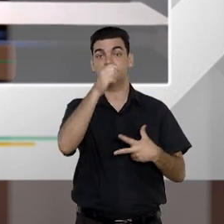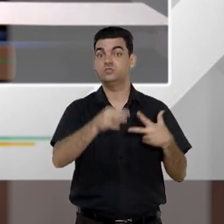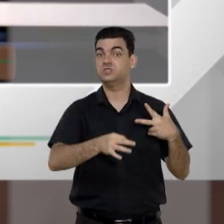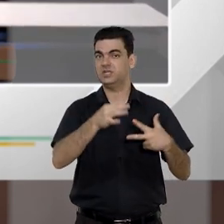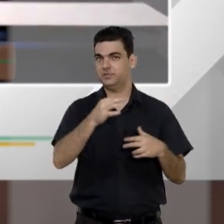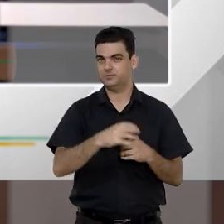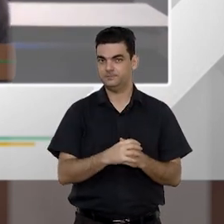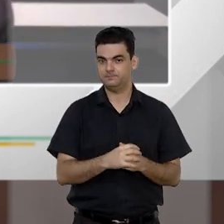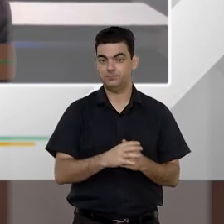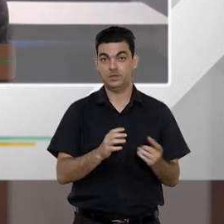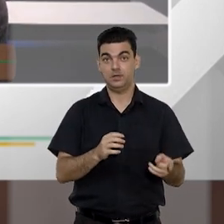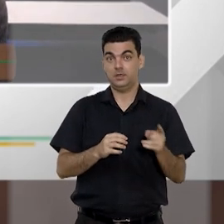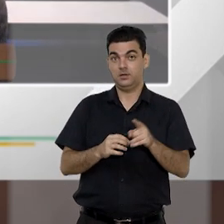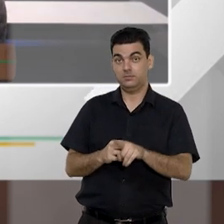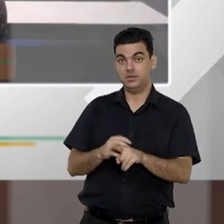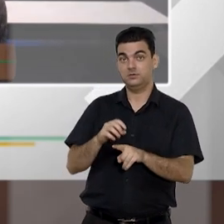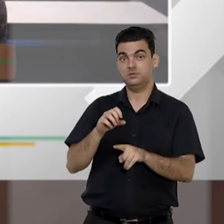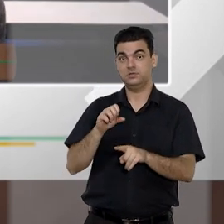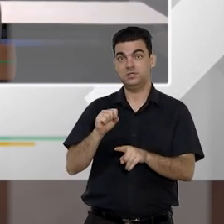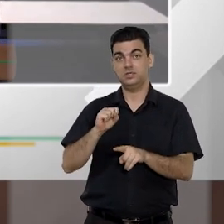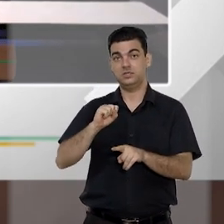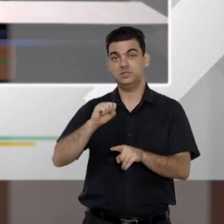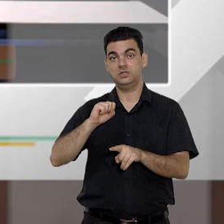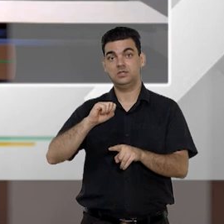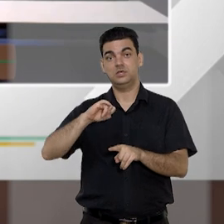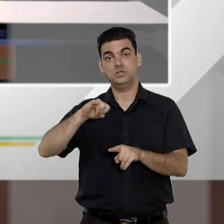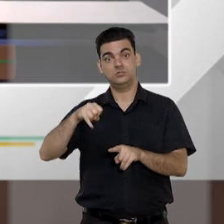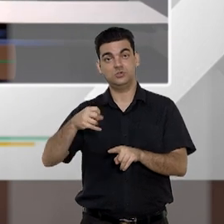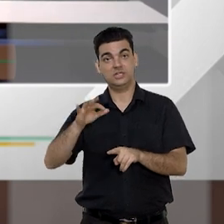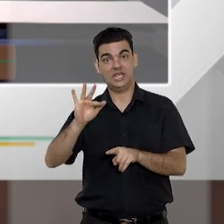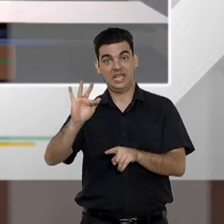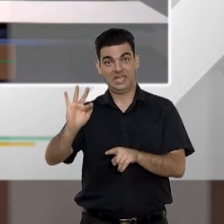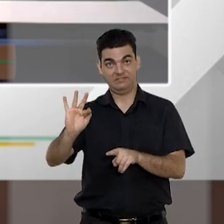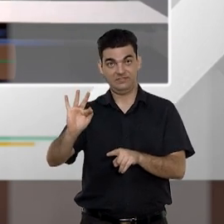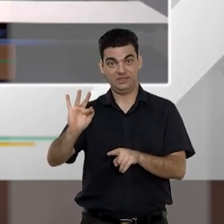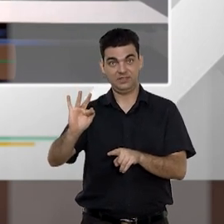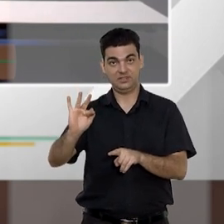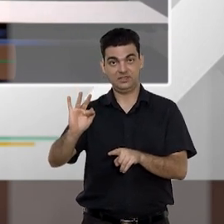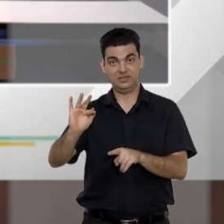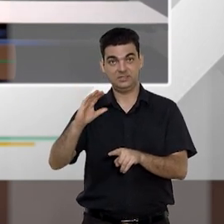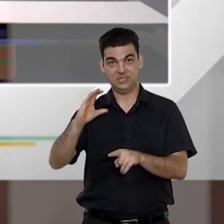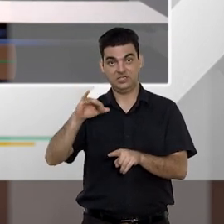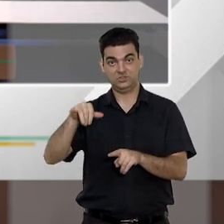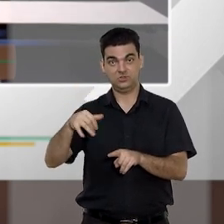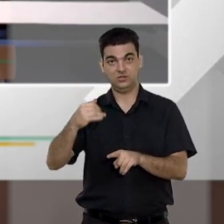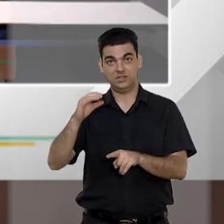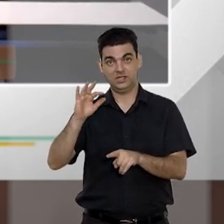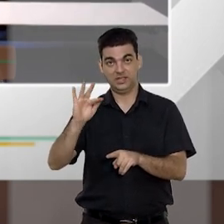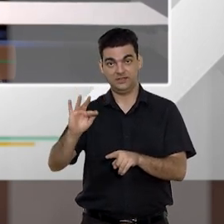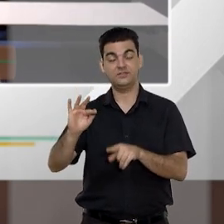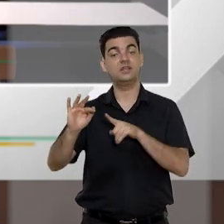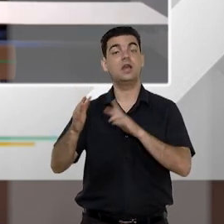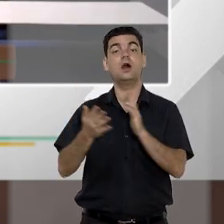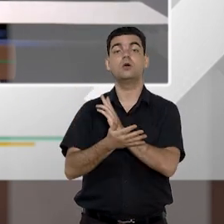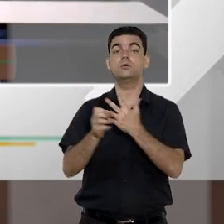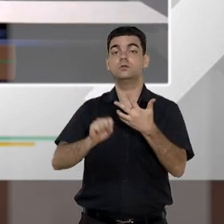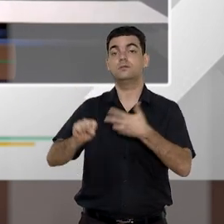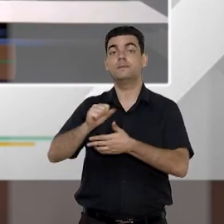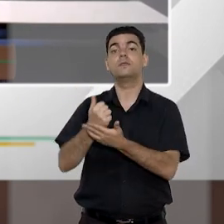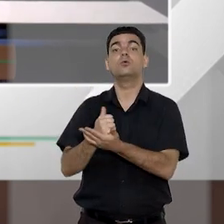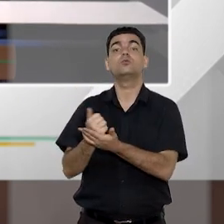no âmbito do Poder Judiciário. Já no âmbito do CJF, que é o Conselho da Justiça Federal, nós temos